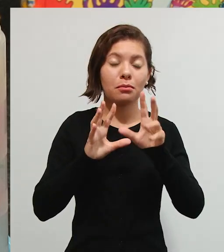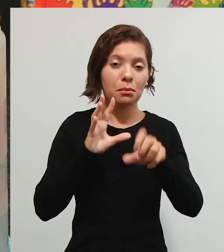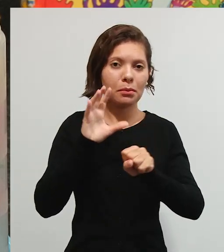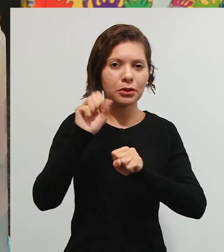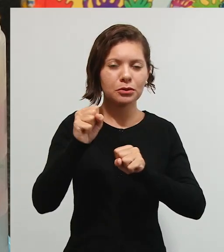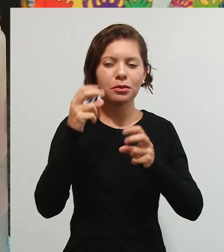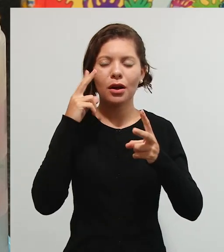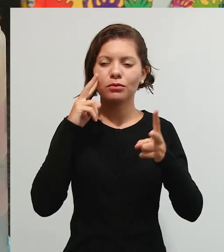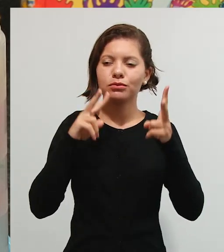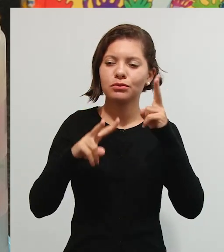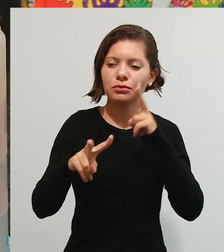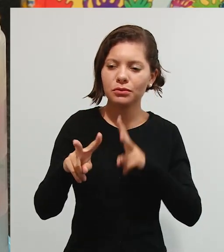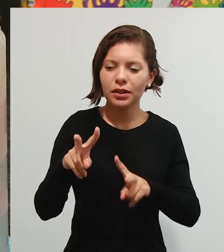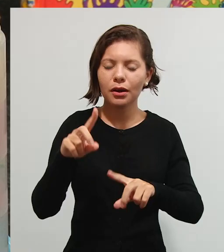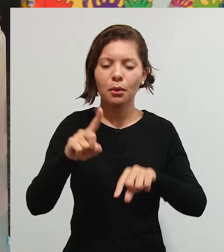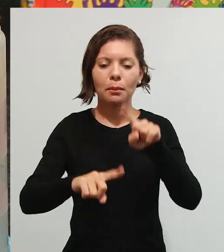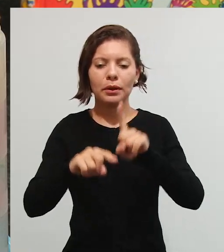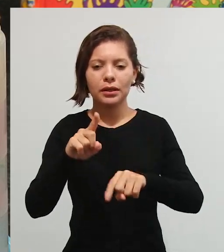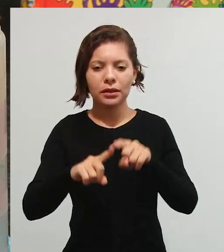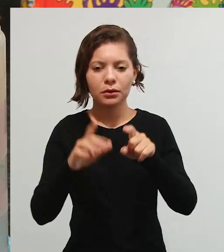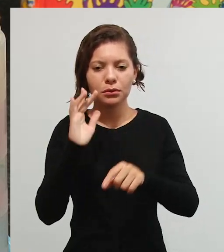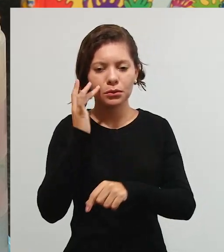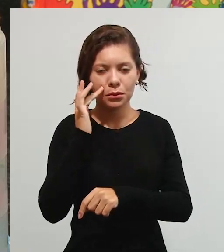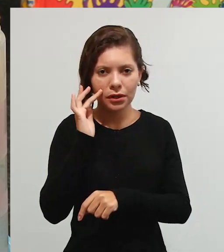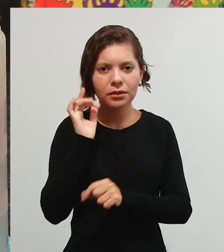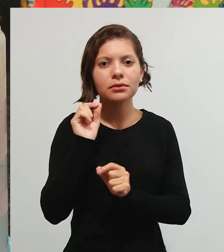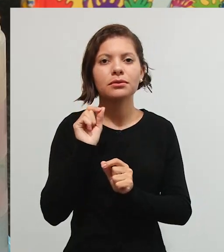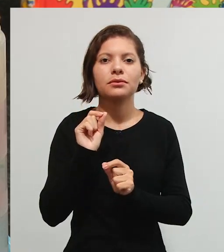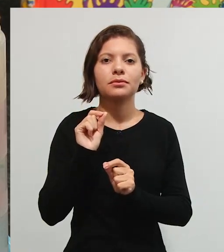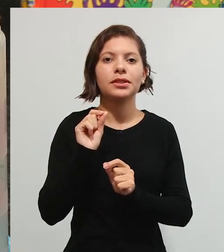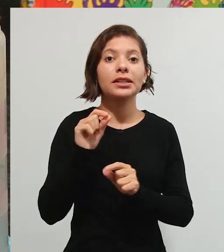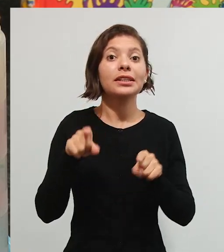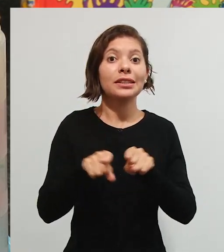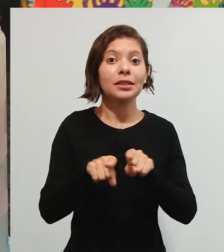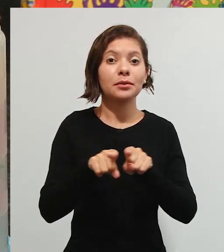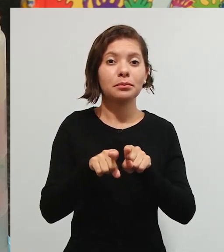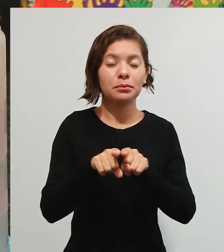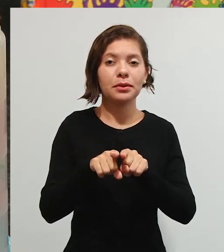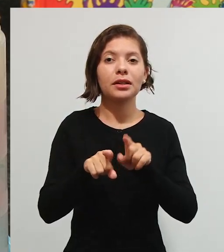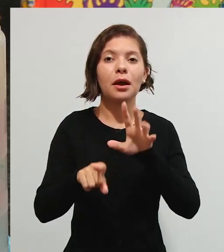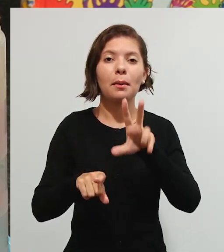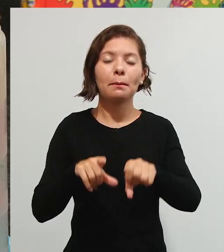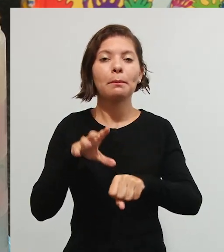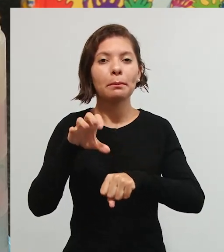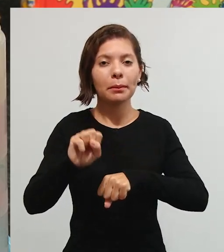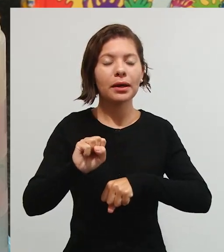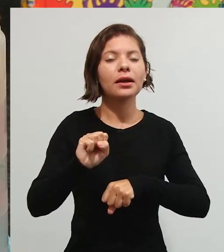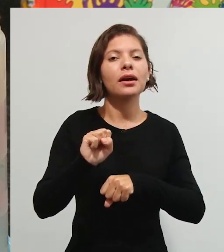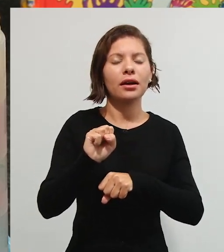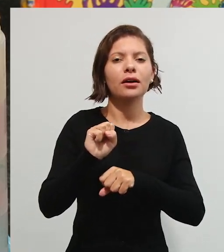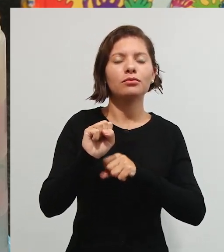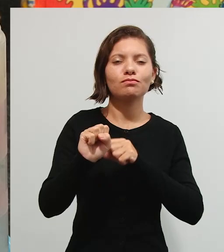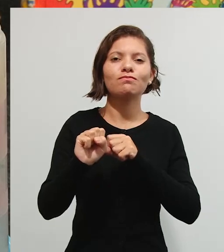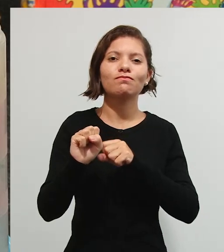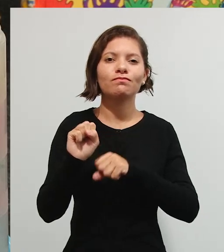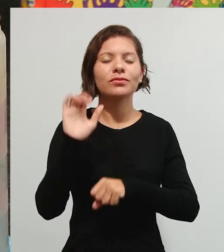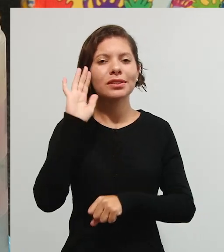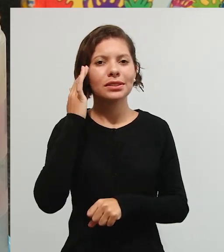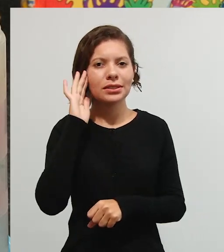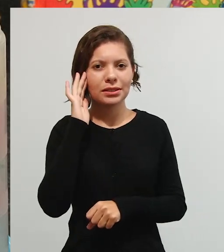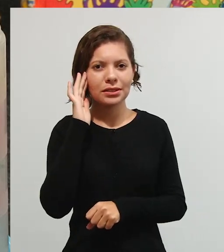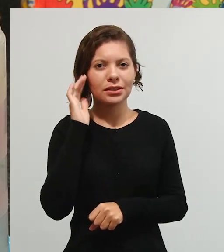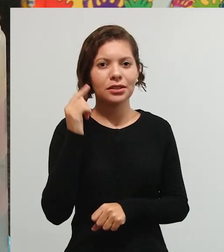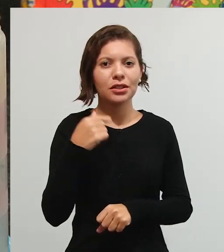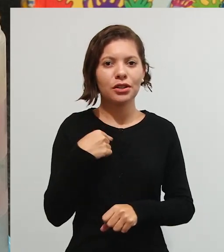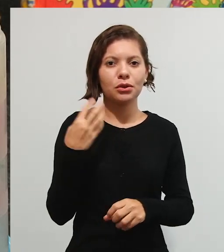entender, visualizar, né? E aí não só o visualizar, mas o manipular no sentido de pegar e sentir que